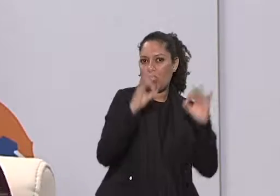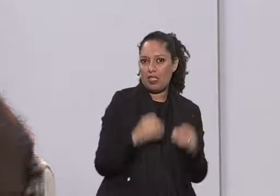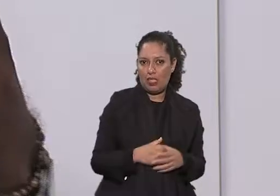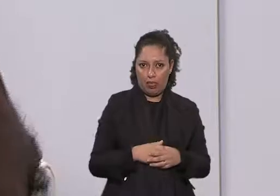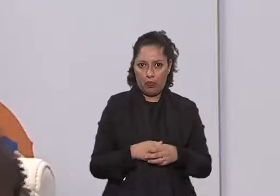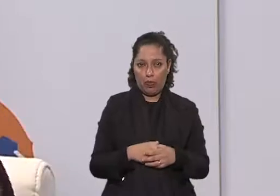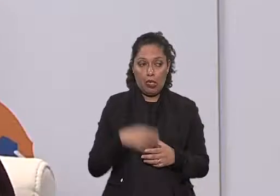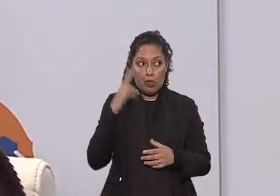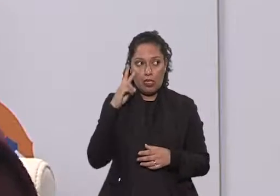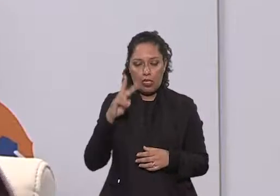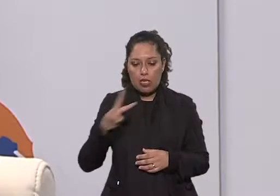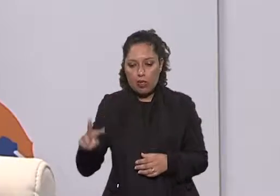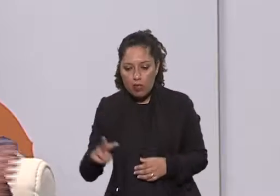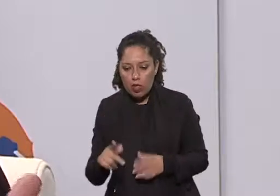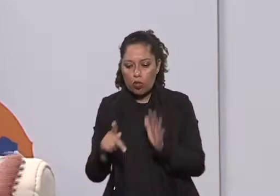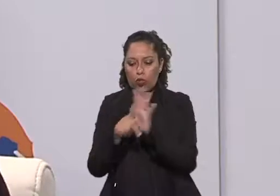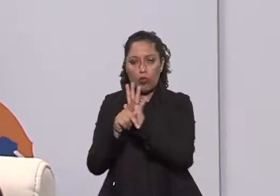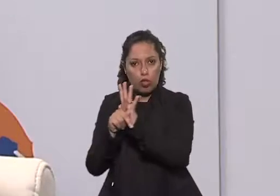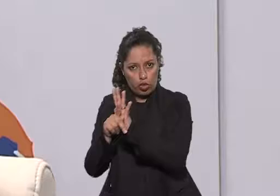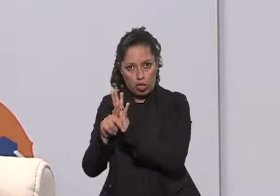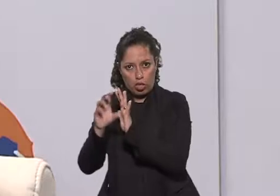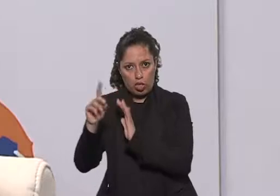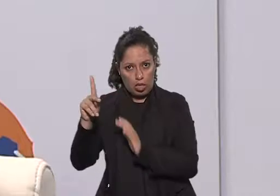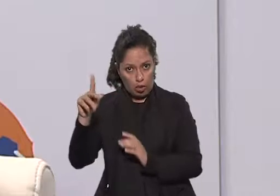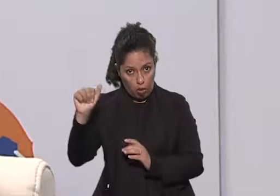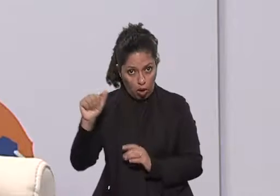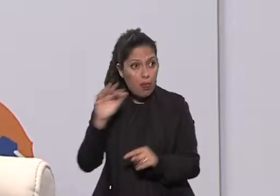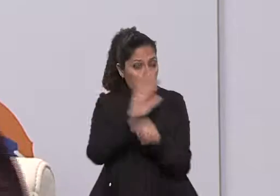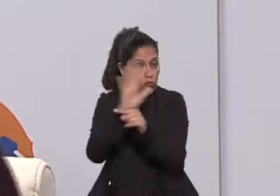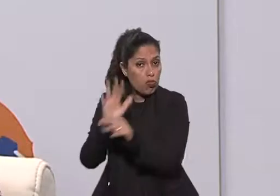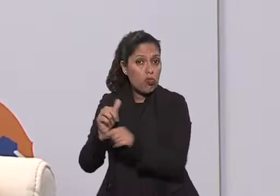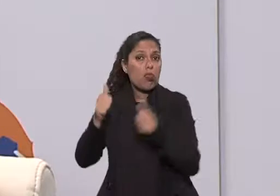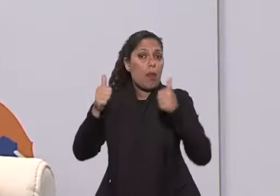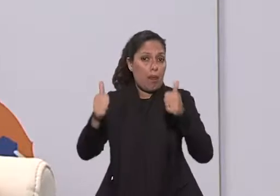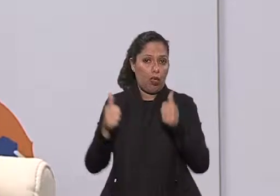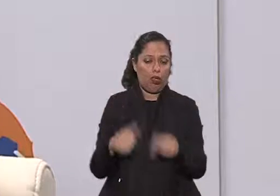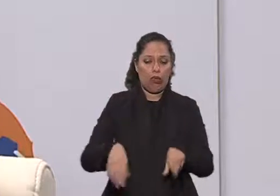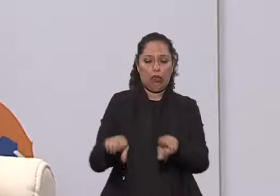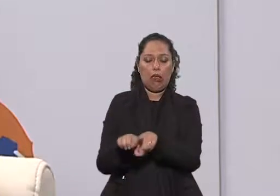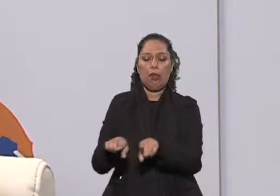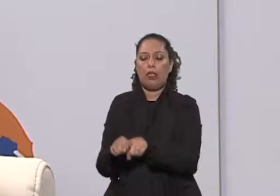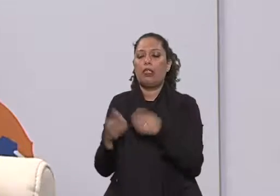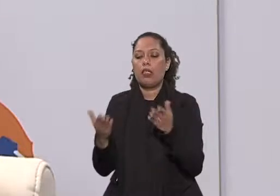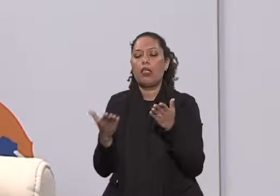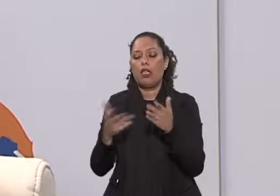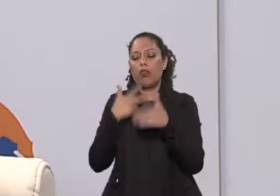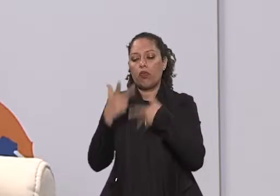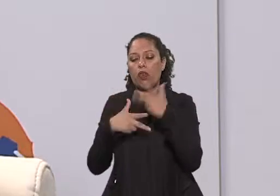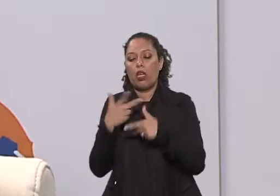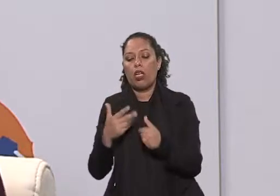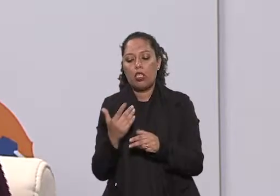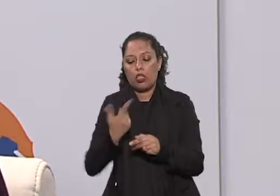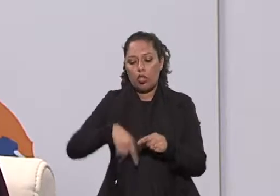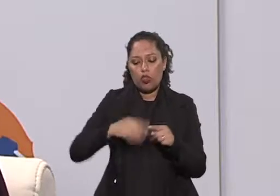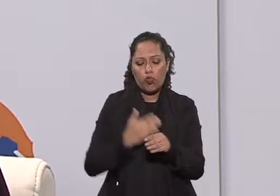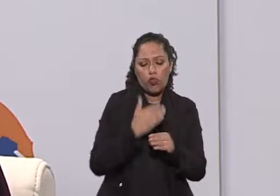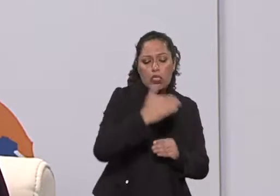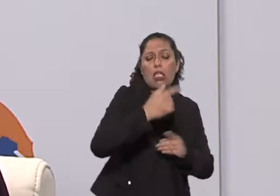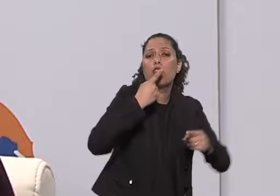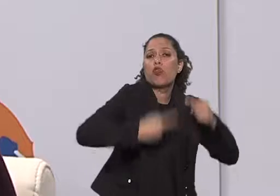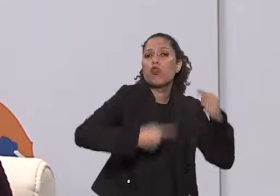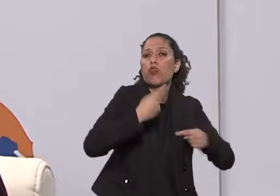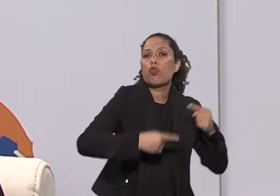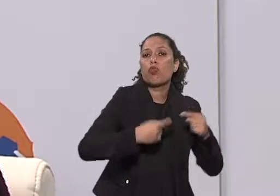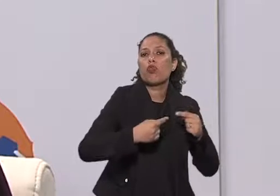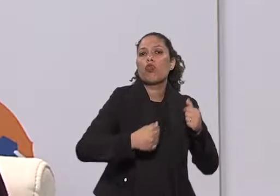isso pra entender a projeção que o projeto já deu e outra coisa que eu gostaria de trazer como adendo é pra gente começar a